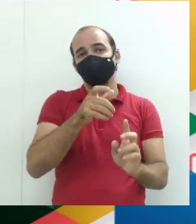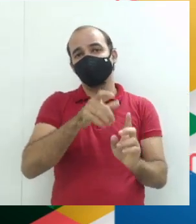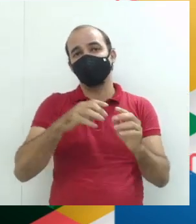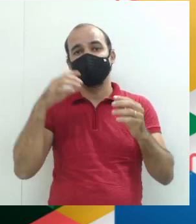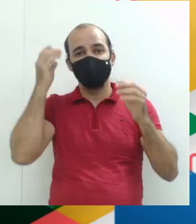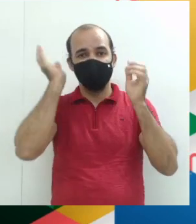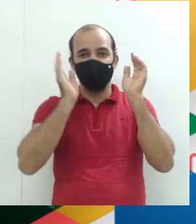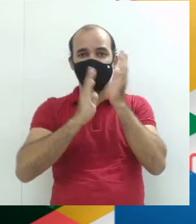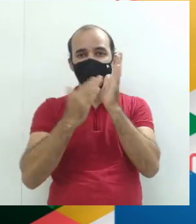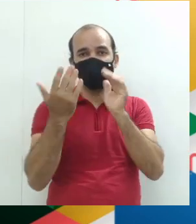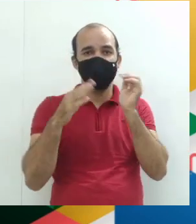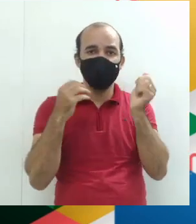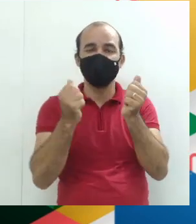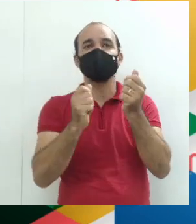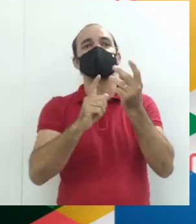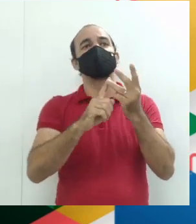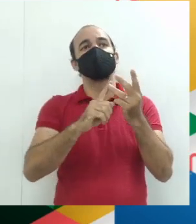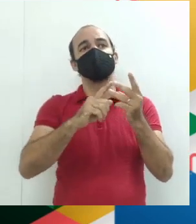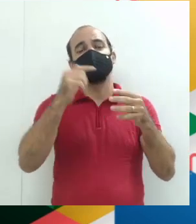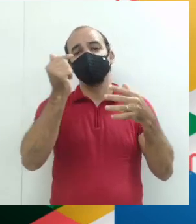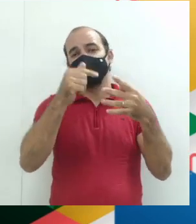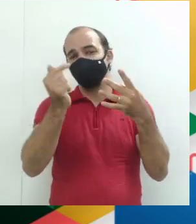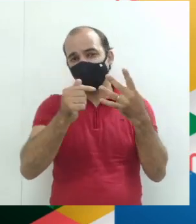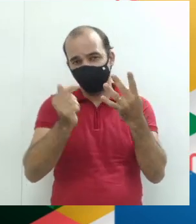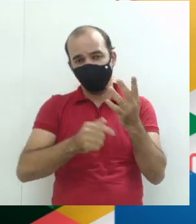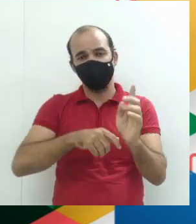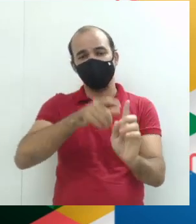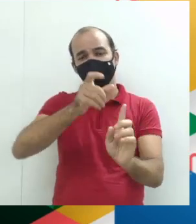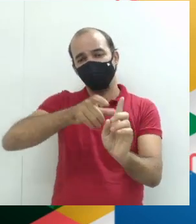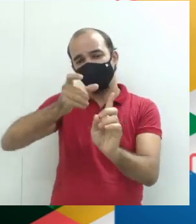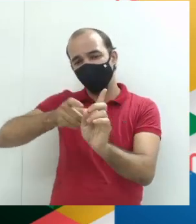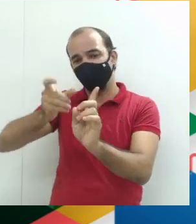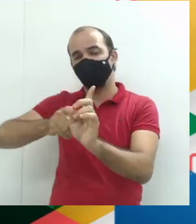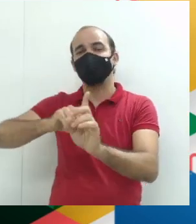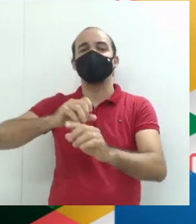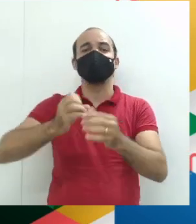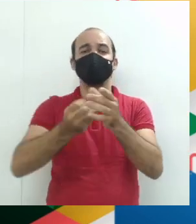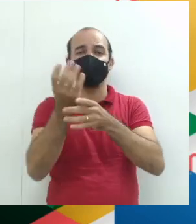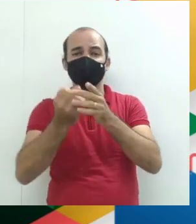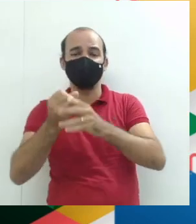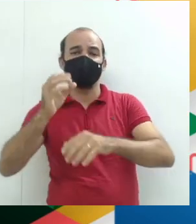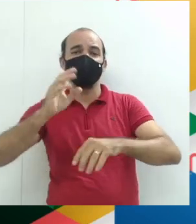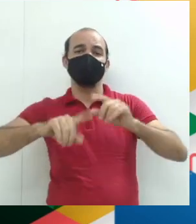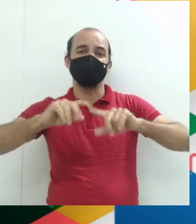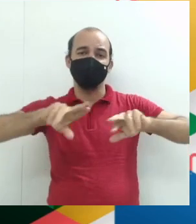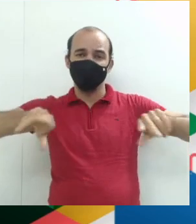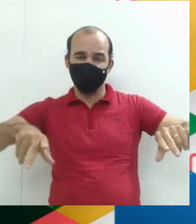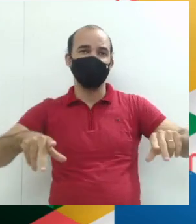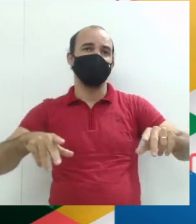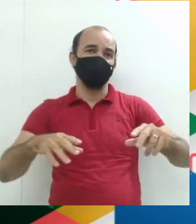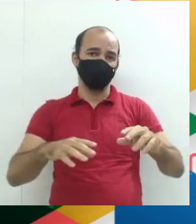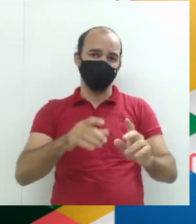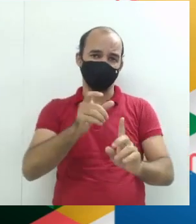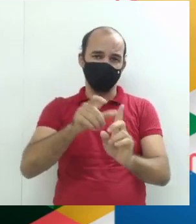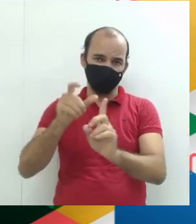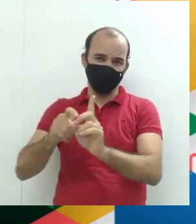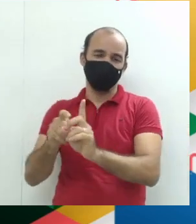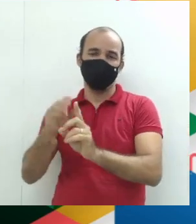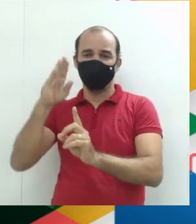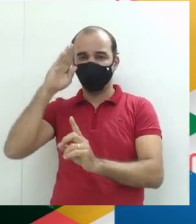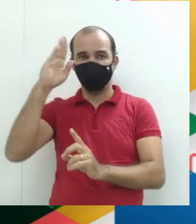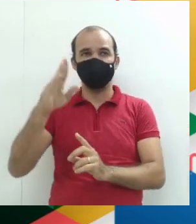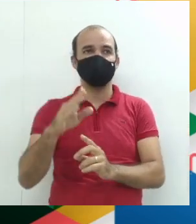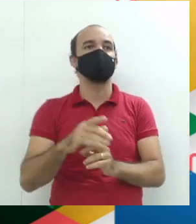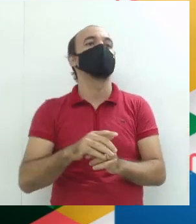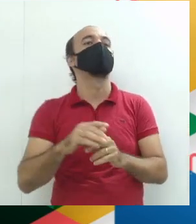Ari Barroso, Lamartine Babo, Braguinha, entre outros. No período pós-Segunda Guerra Mundial, a música ela